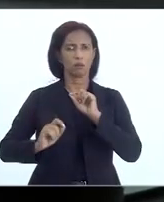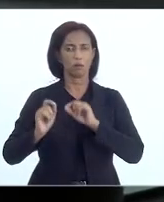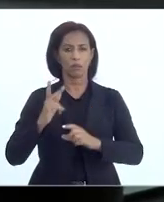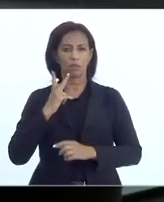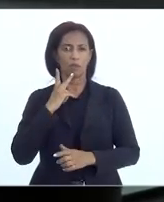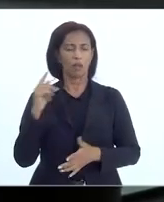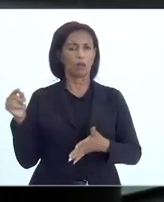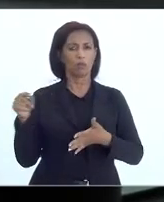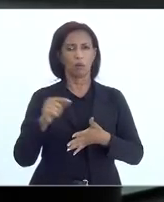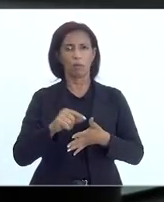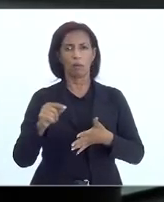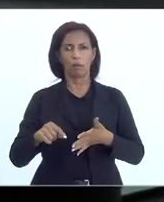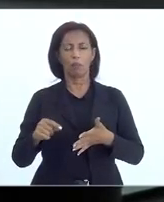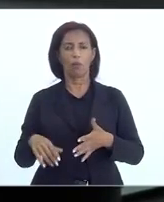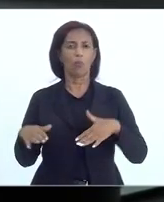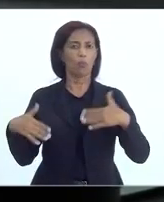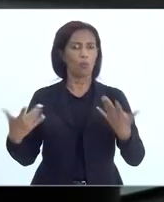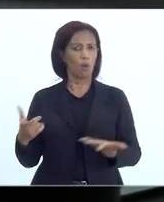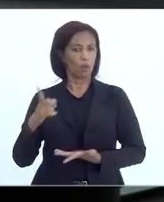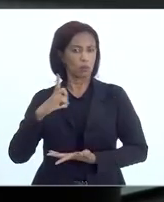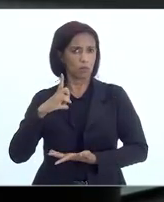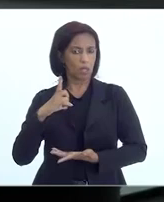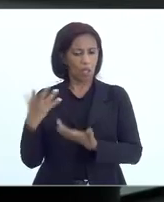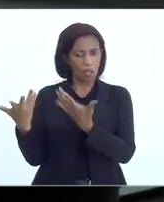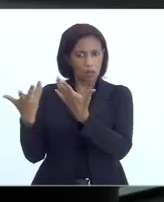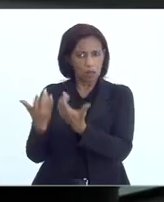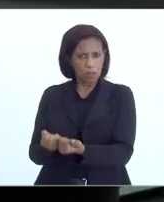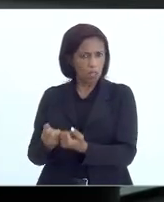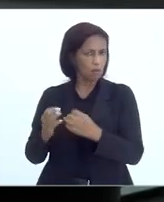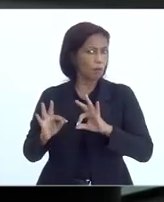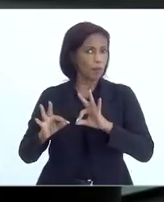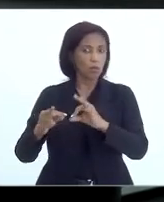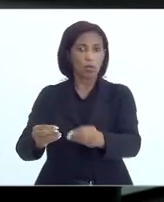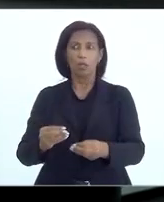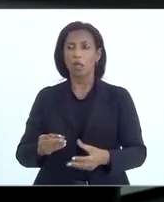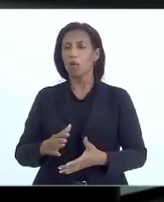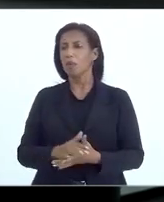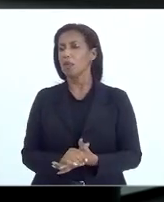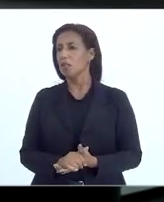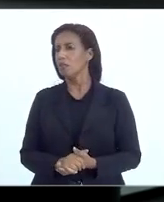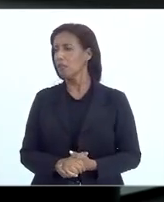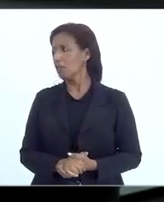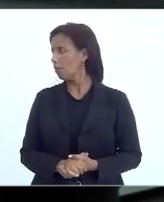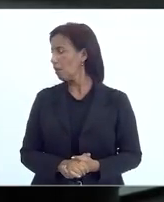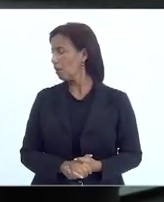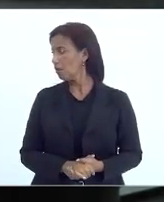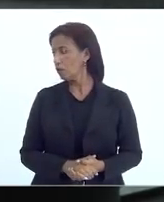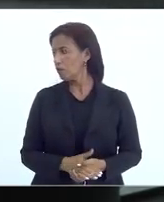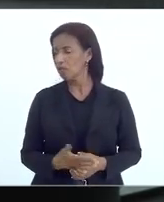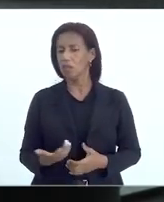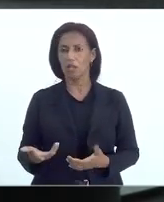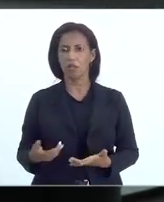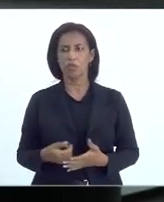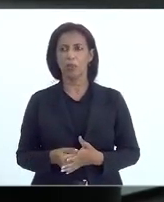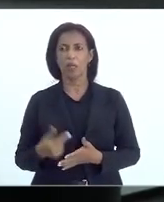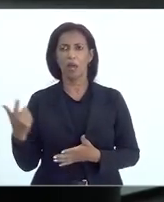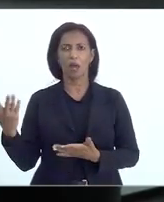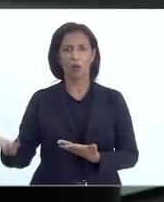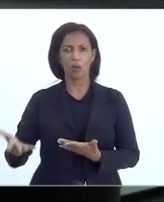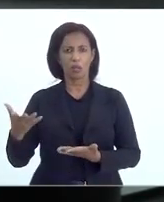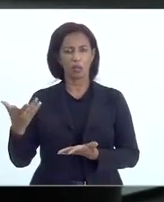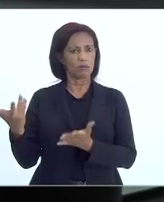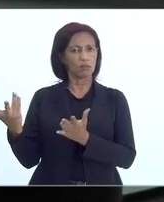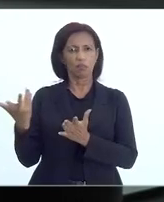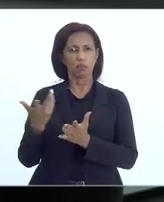fala do ponto que o ponto quando ele é concedido é para todos mas isso é na Esfera administrativa quando